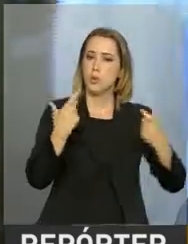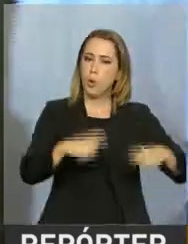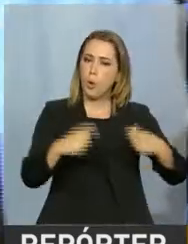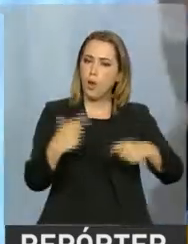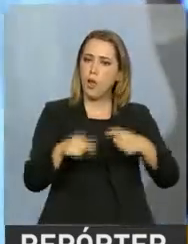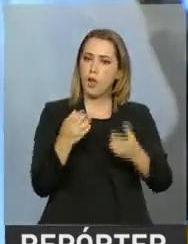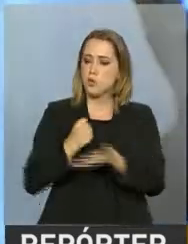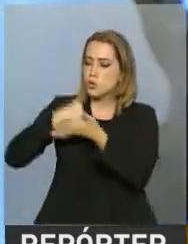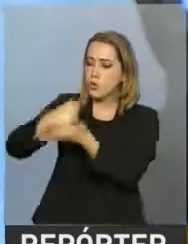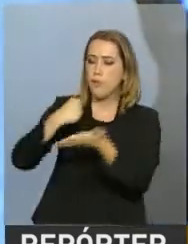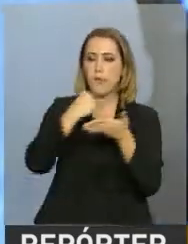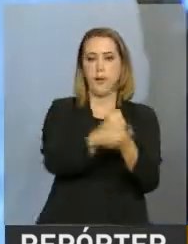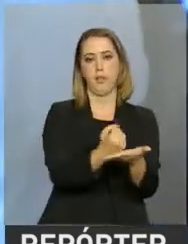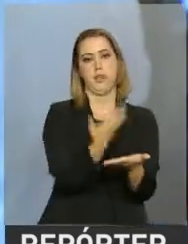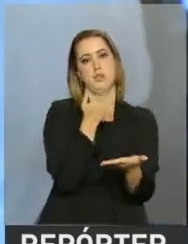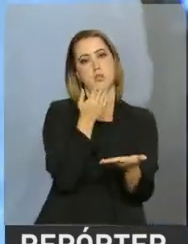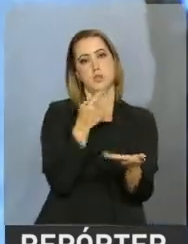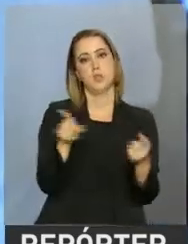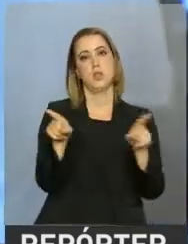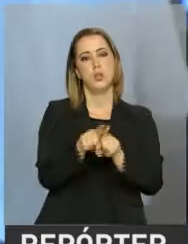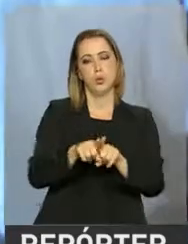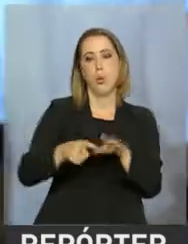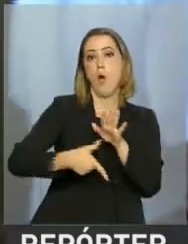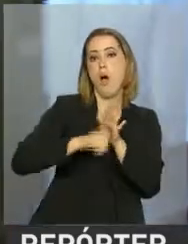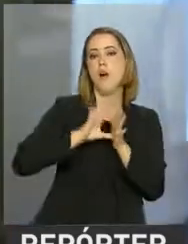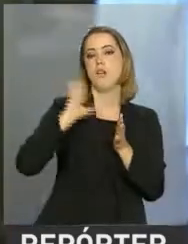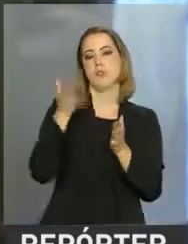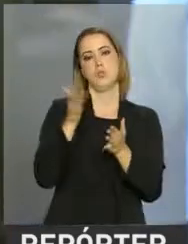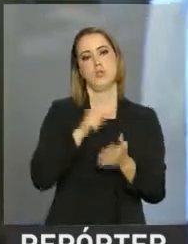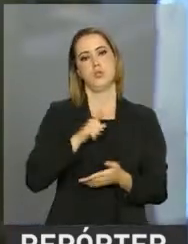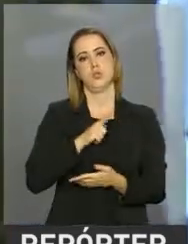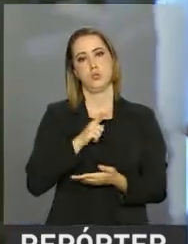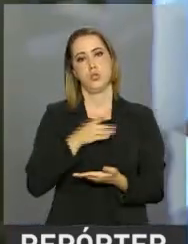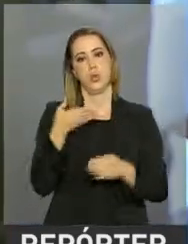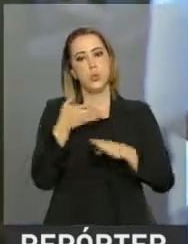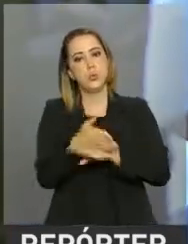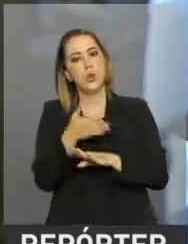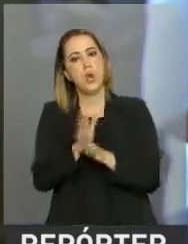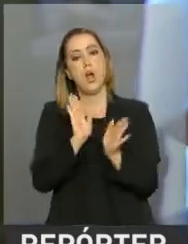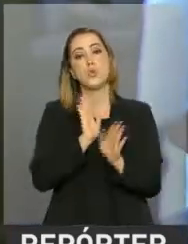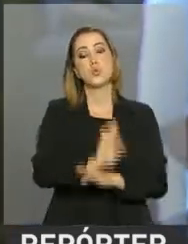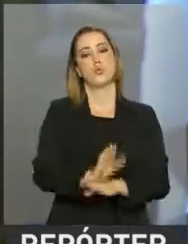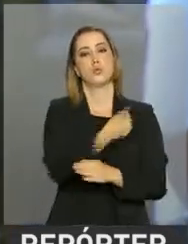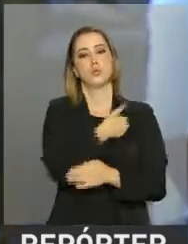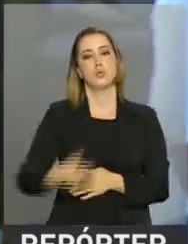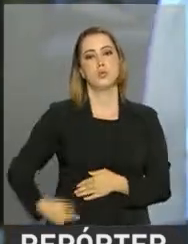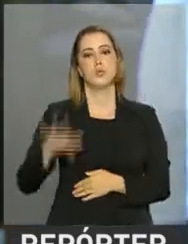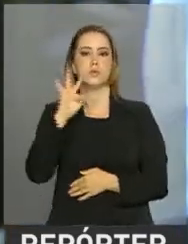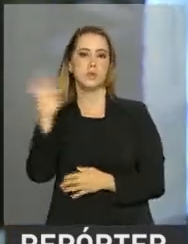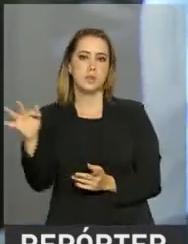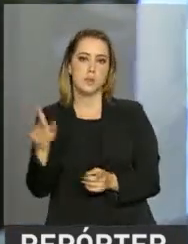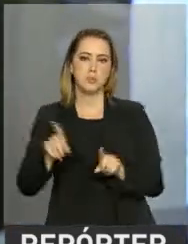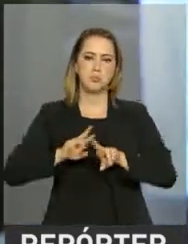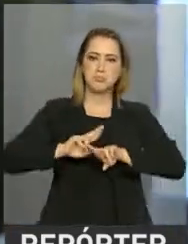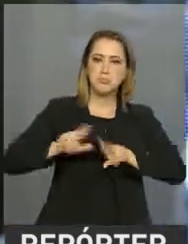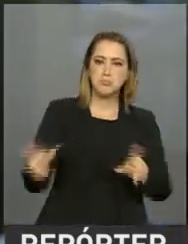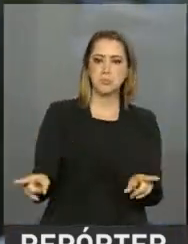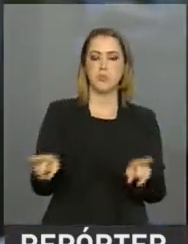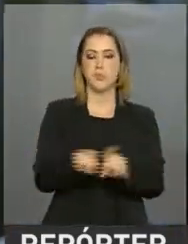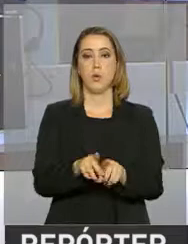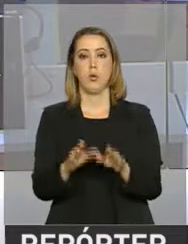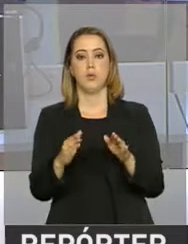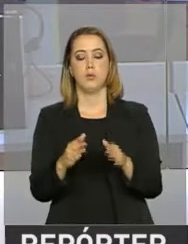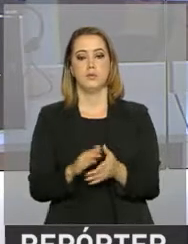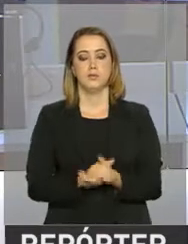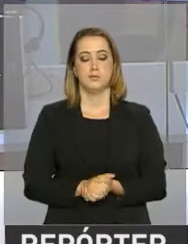já existem. Estavam constituídos, alguns com a participação do governo federal, outros não, entre públicos e